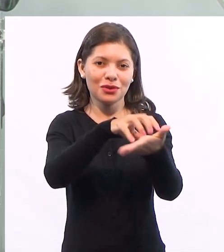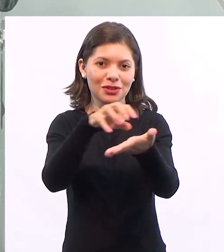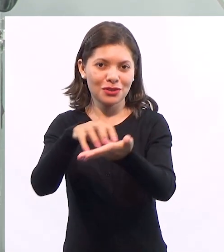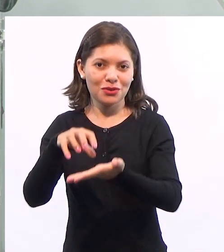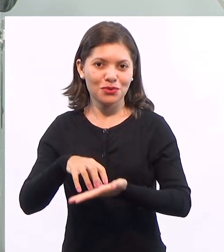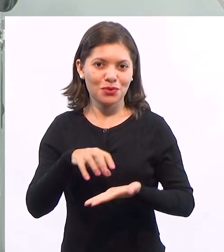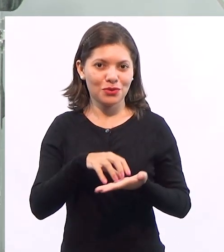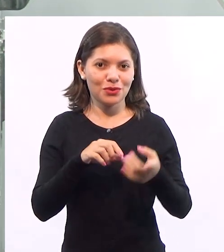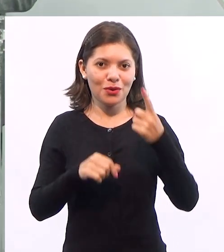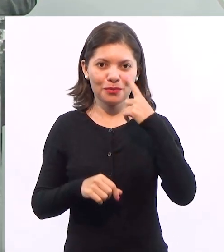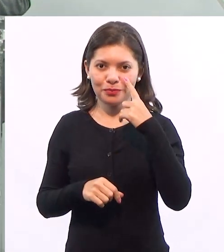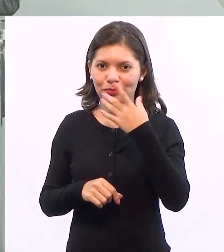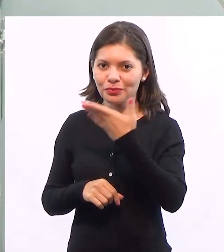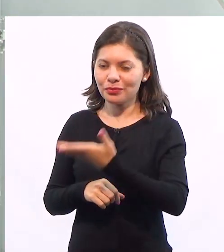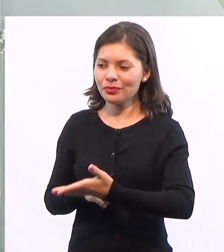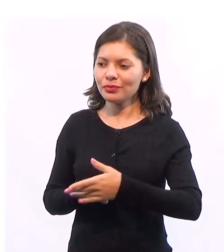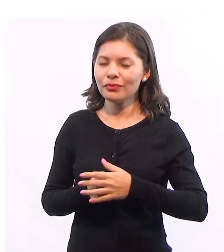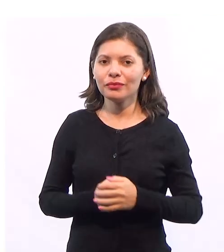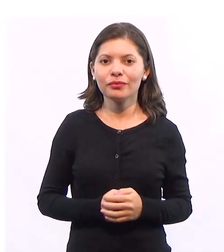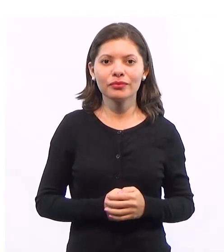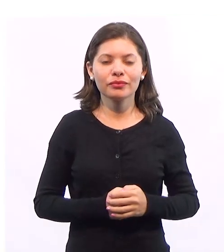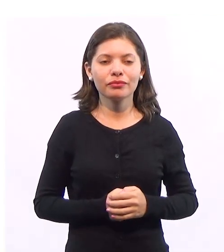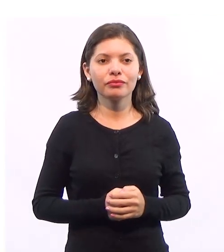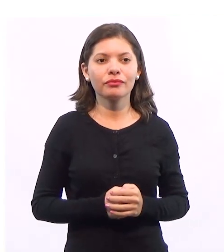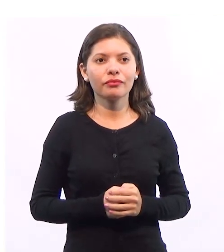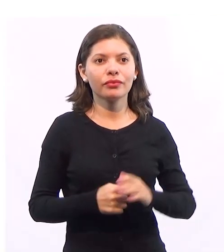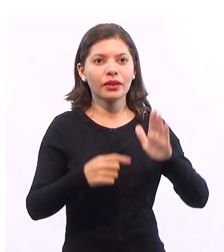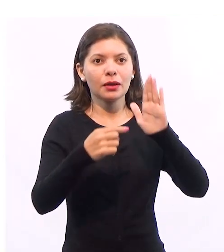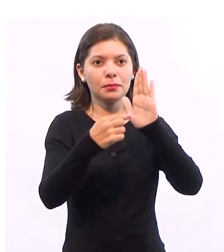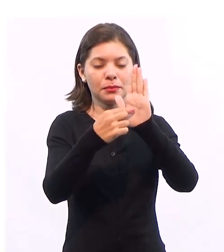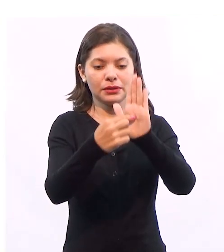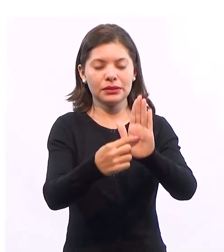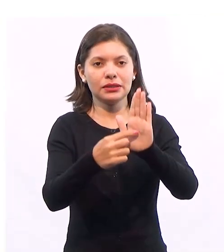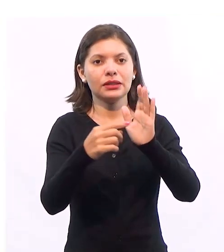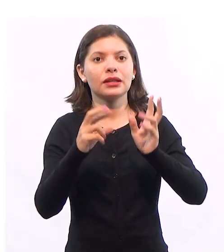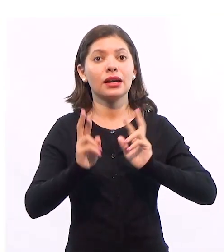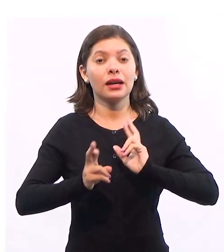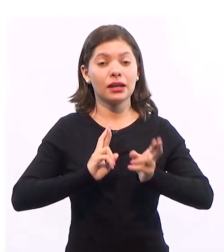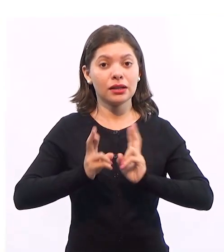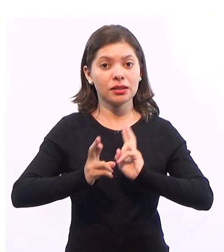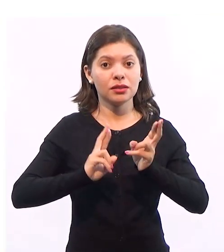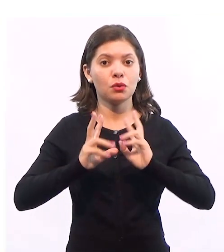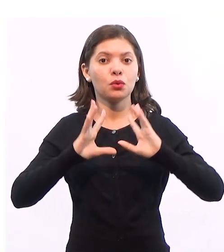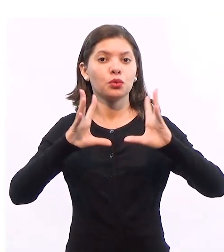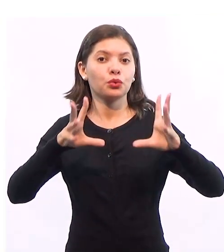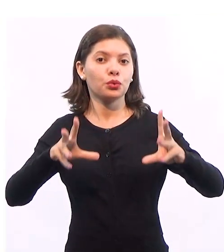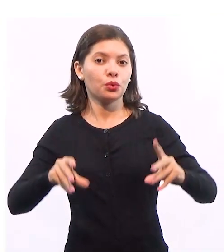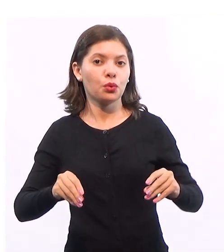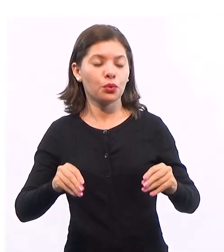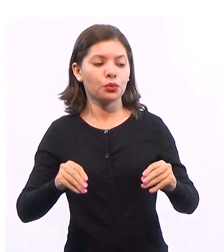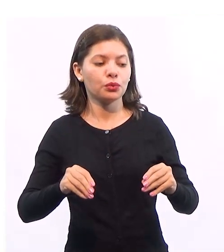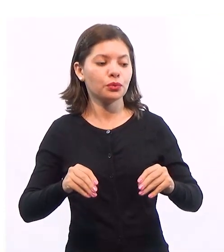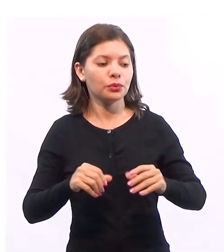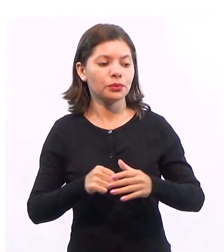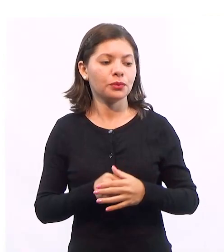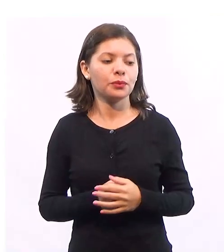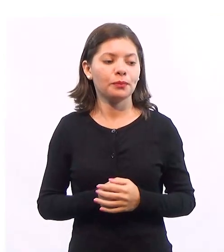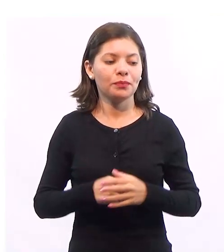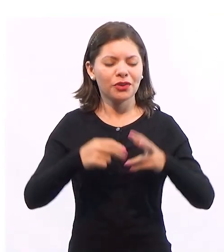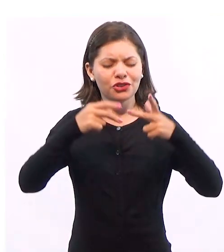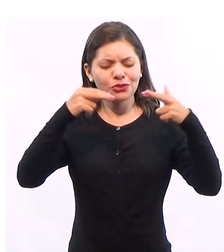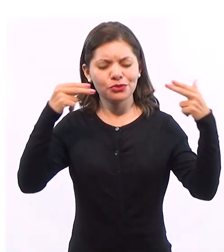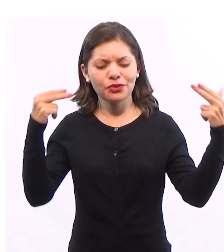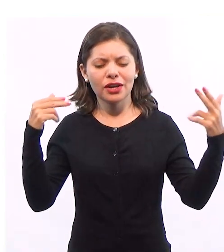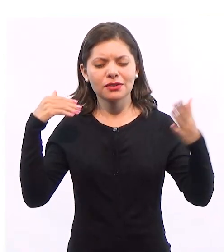têm sistemas abertos. Vamos entender aqui melhor. Olha só, apresenta inter-relação com todos os envolvidos